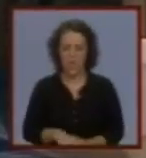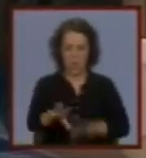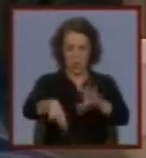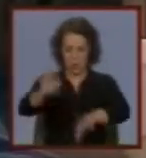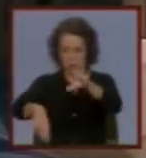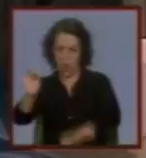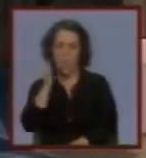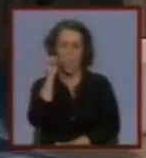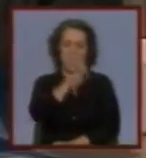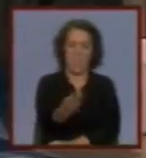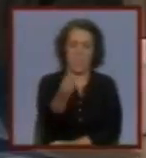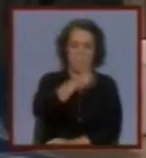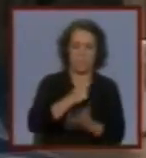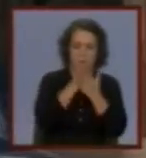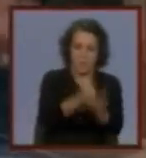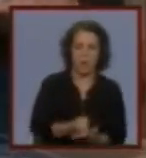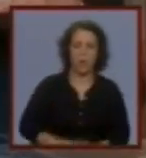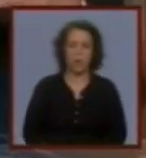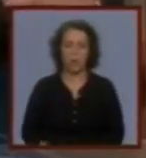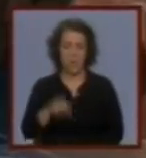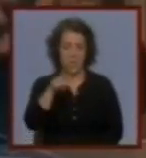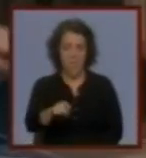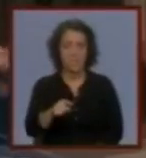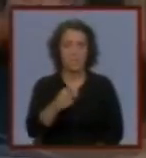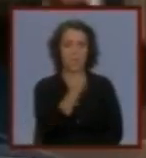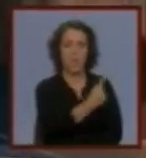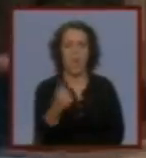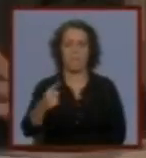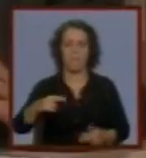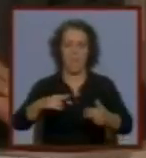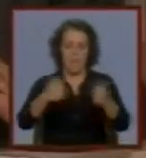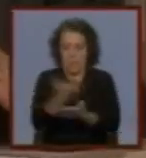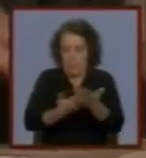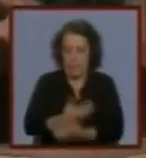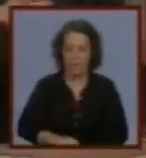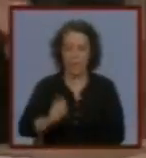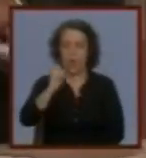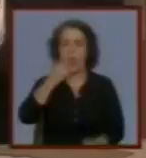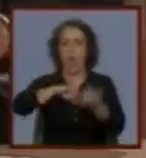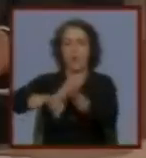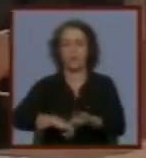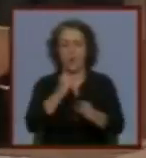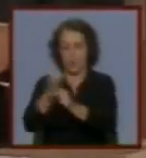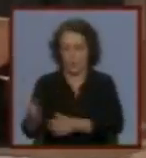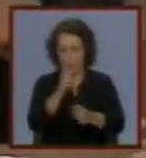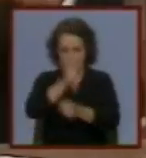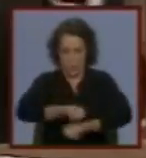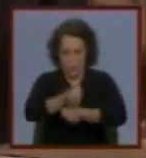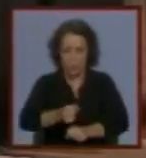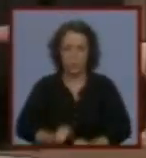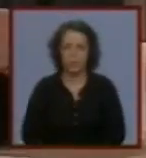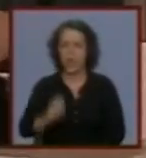selecionando quem recebe o sistema de incentivos são tudo para organizações or as câmaras de comércio horas associações de produtores agrícolas